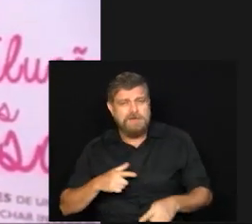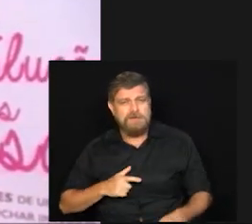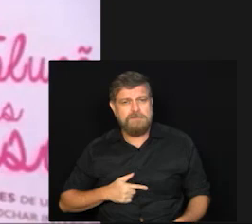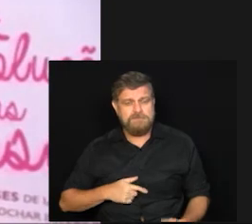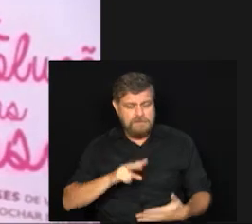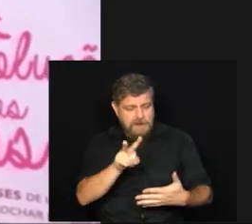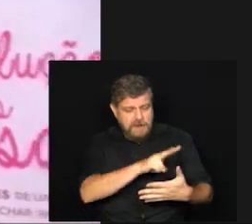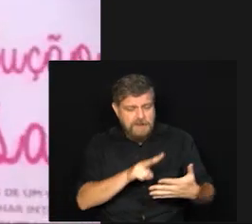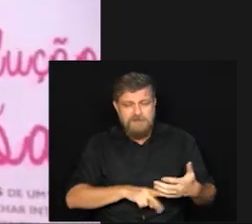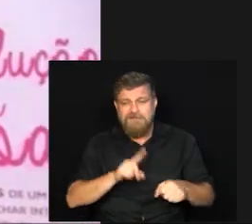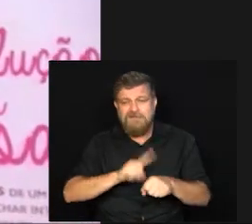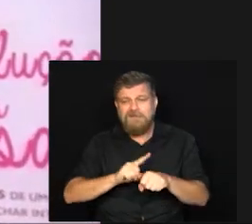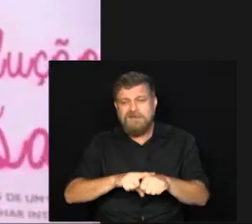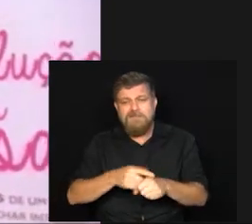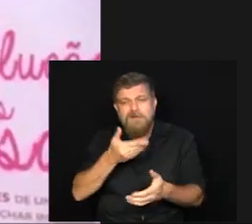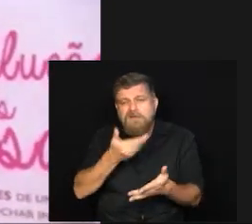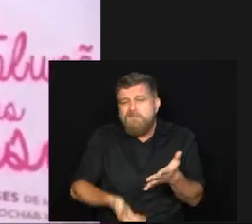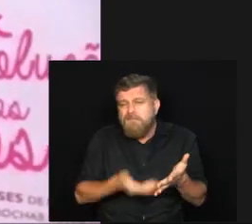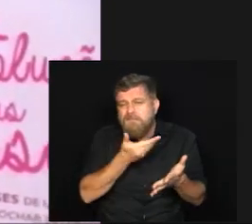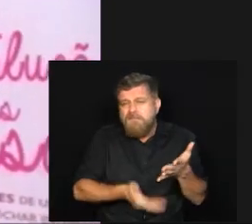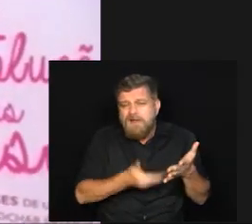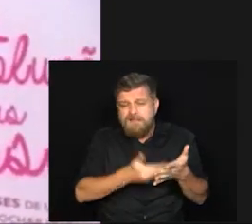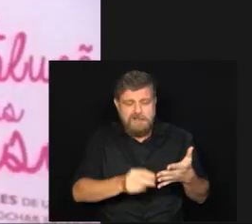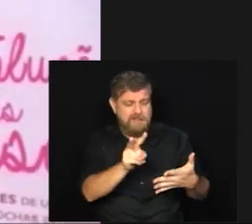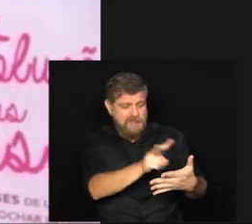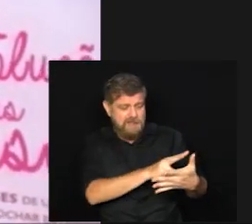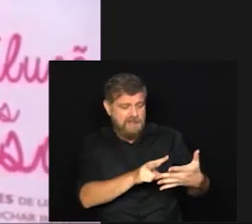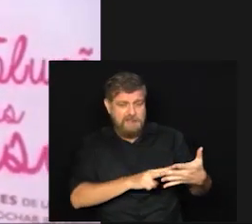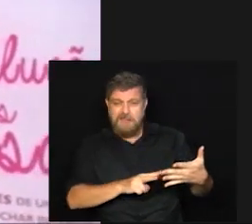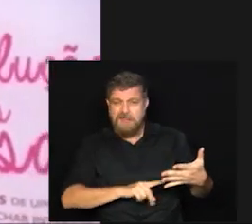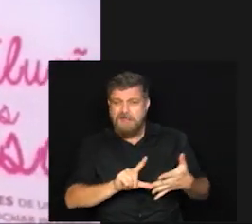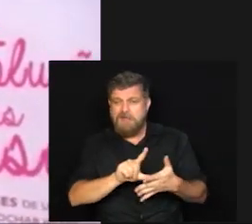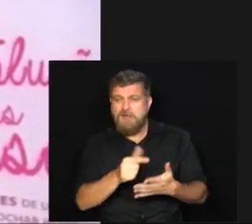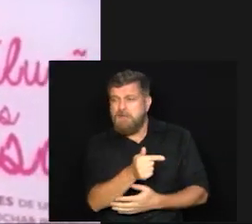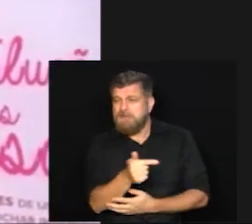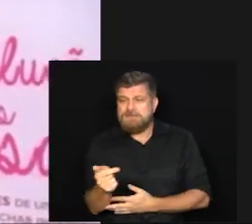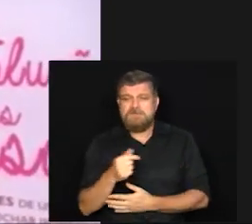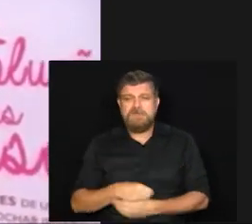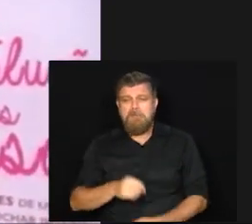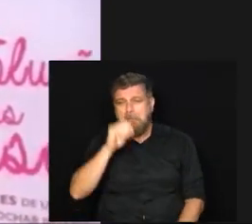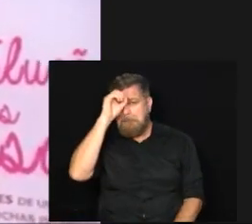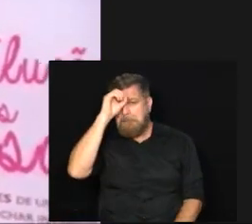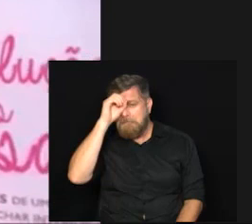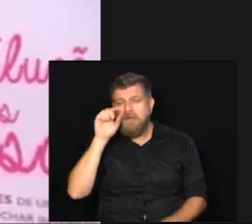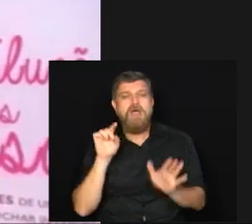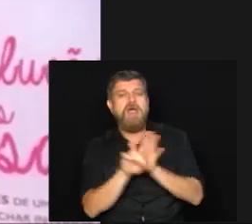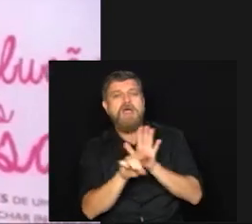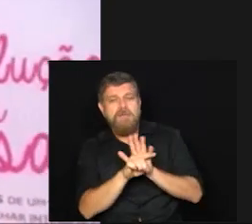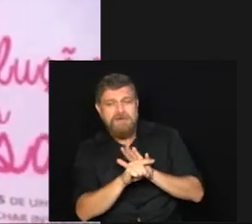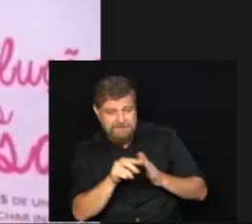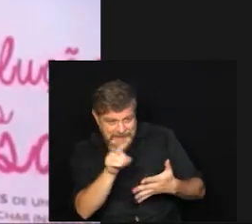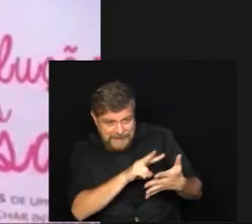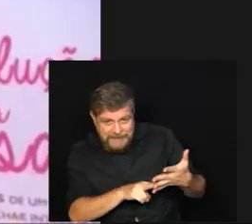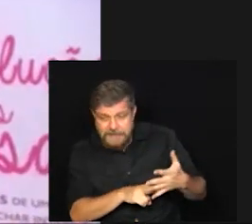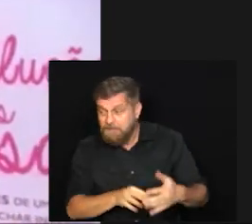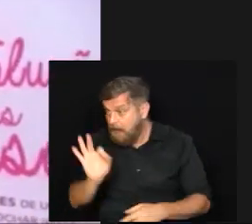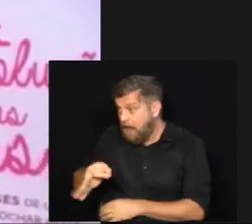gente estivesse perdendo o nosso tempo. Você lê, aí daqui a uma semana eu te pergunto, e aí, Gabriel, você leu?